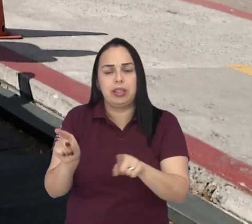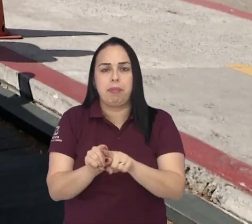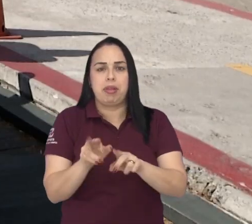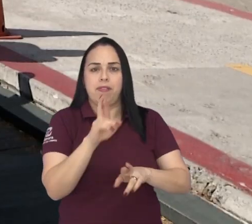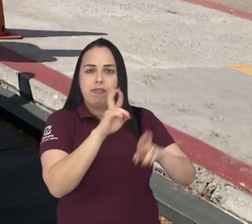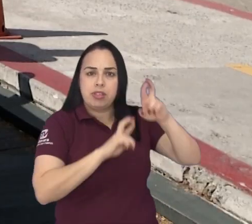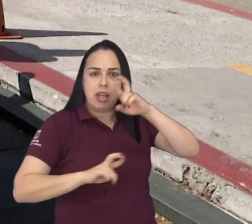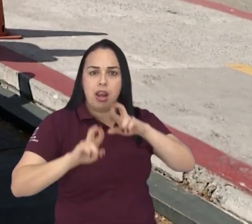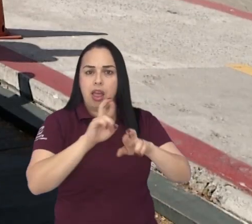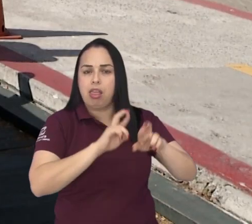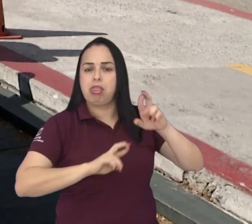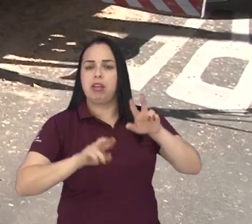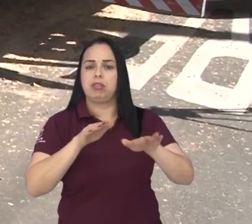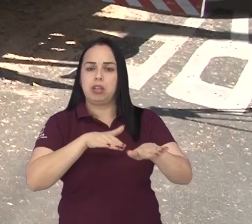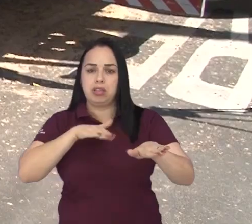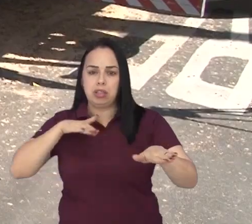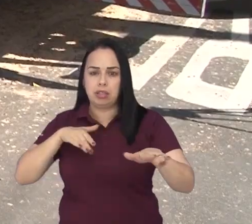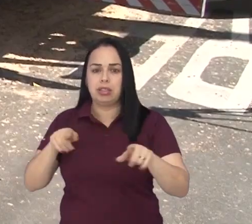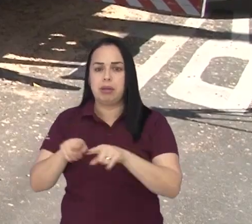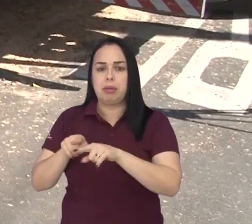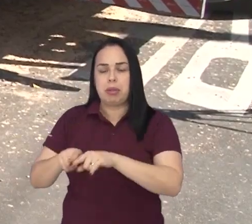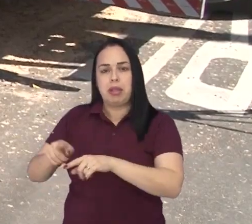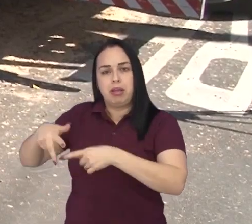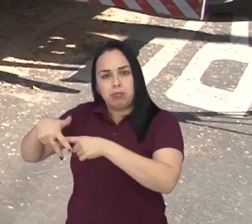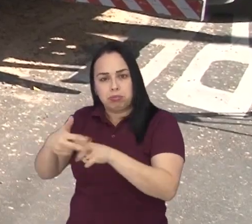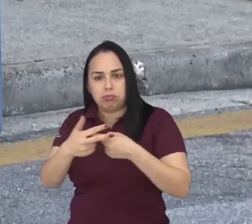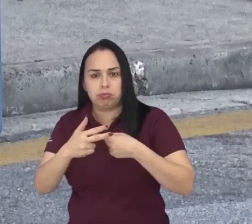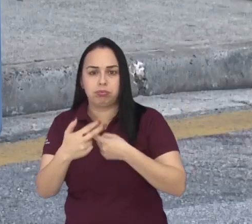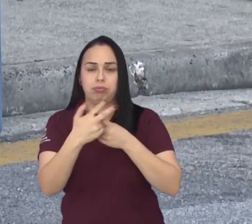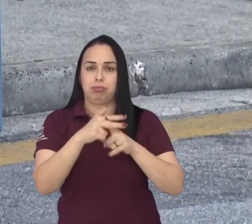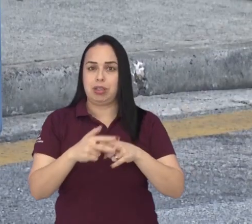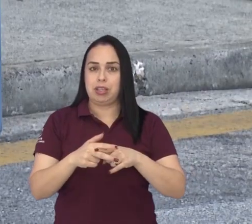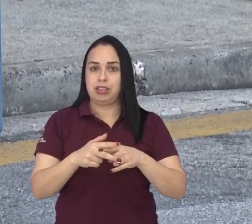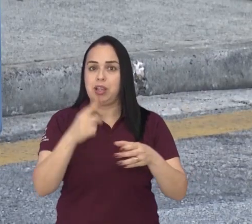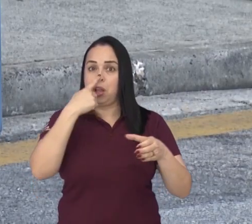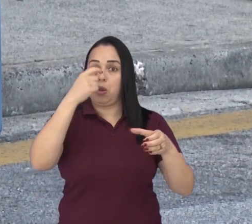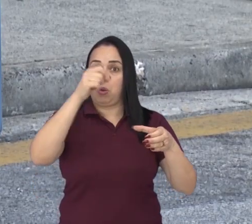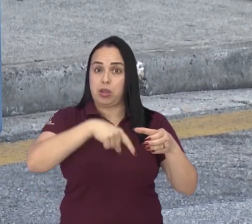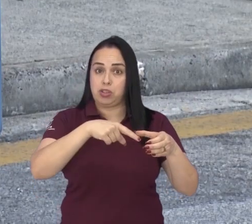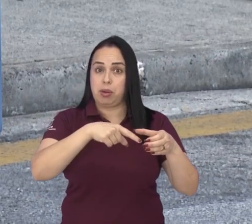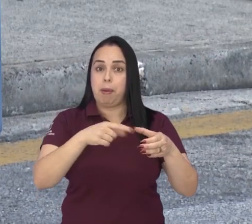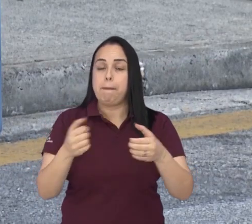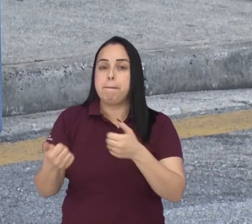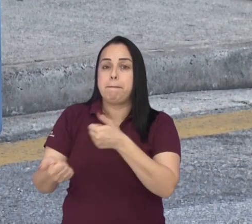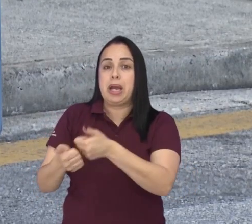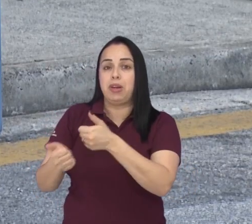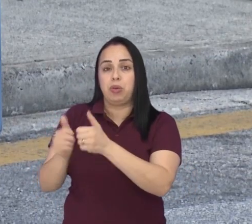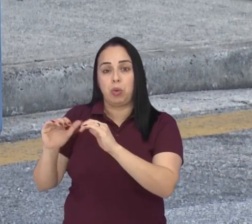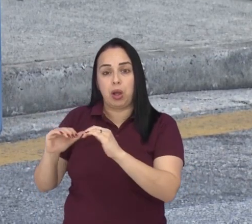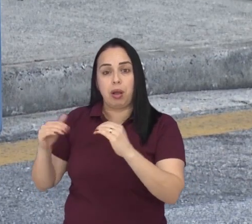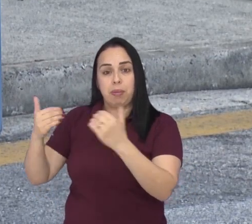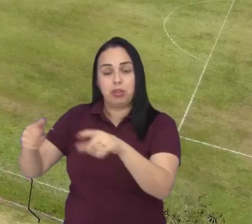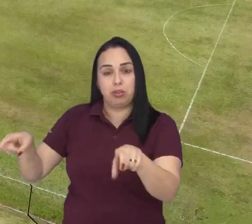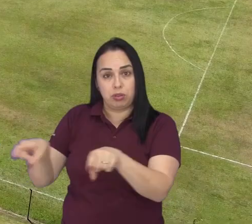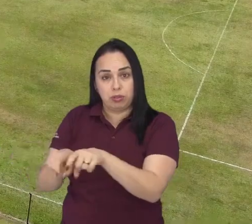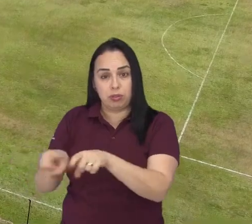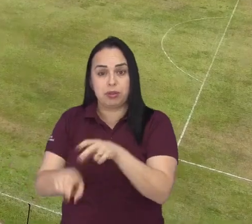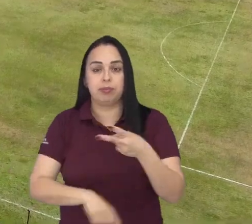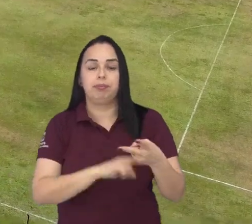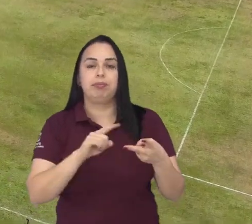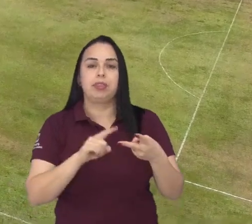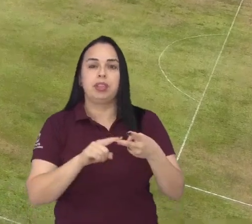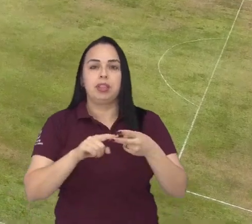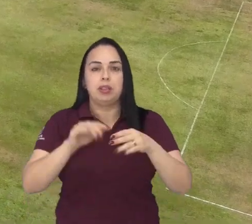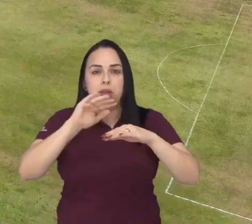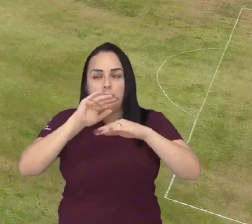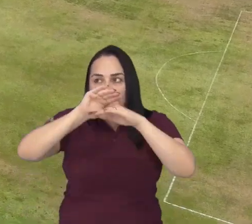serviço de fiscalização de trânsito, manutenção de boca de lobo, colocação de novas lixeiras no entorno de um campo de futebol, cobertura